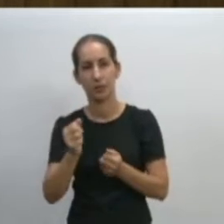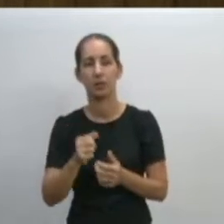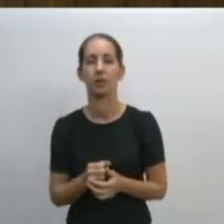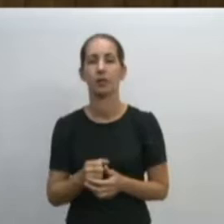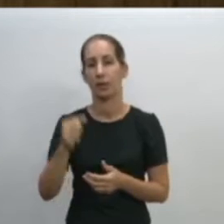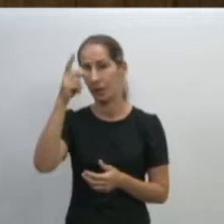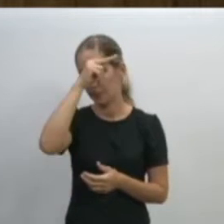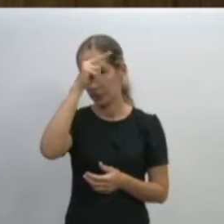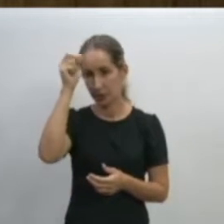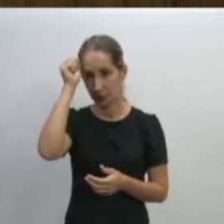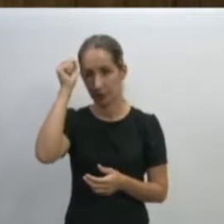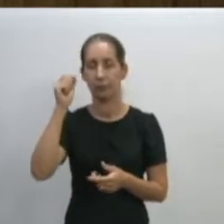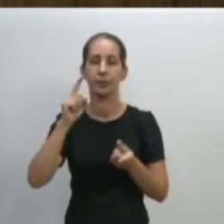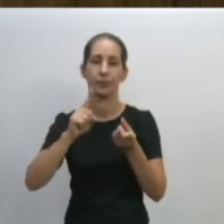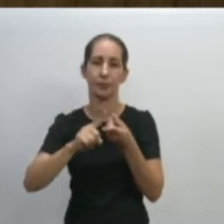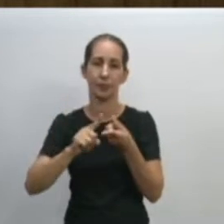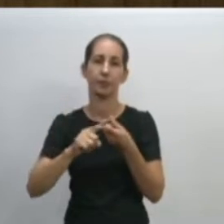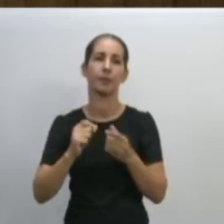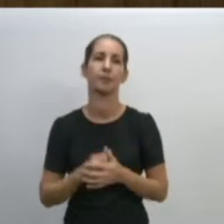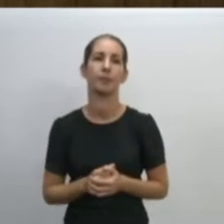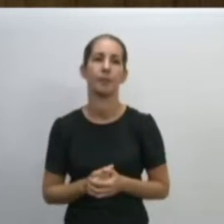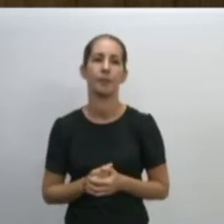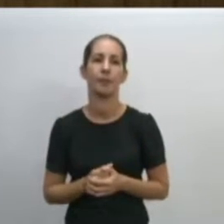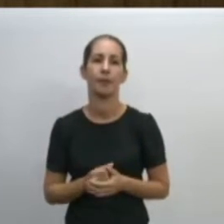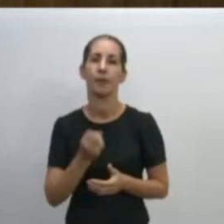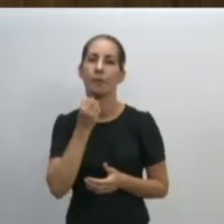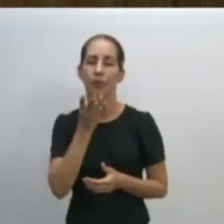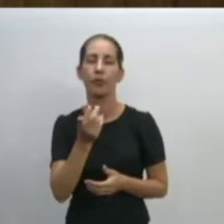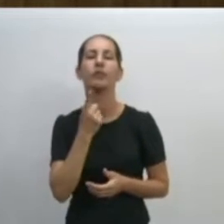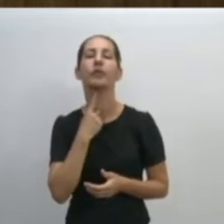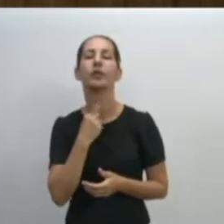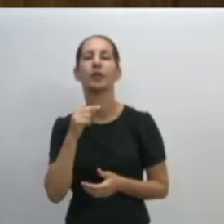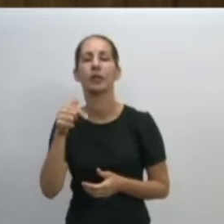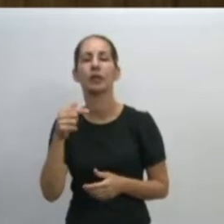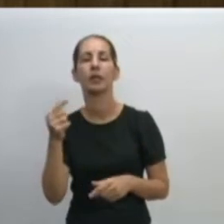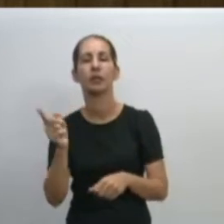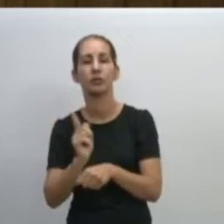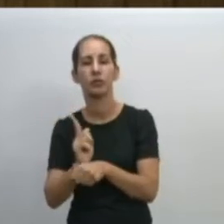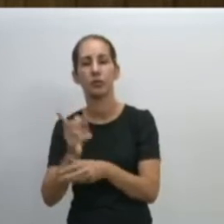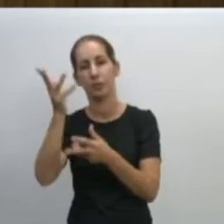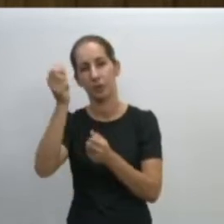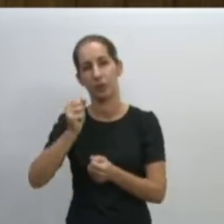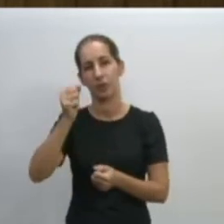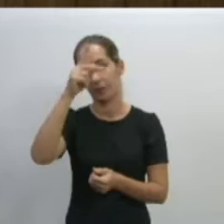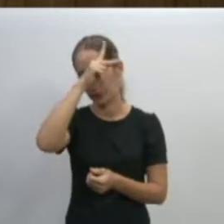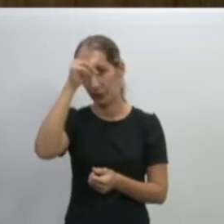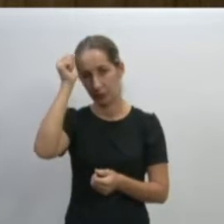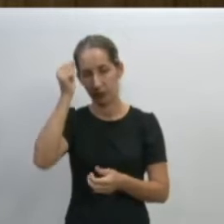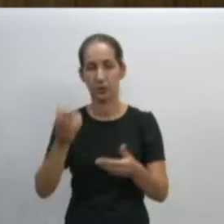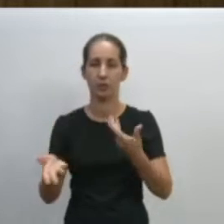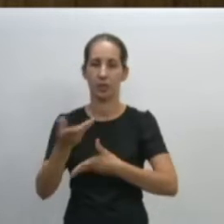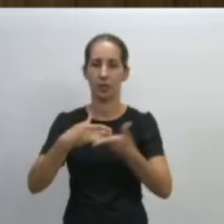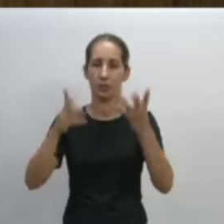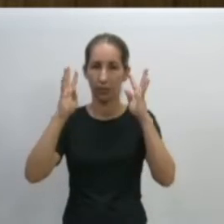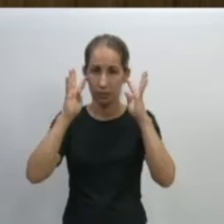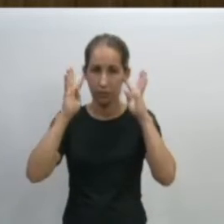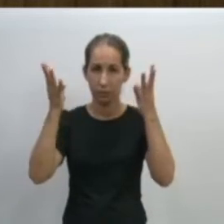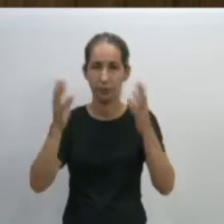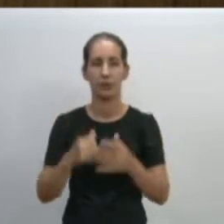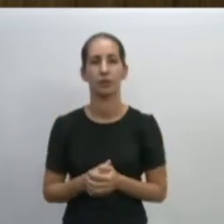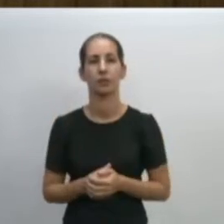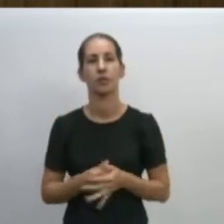no município, né, também a partir da boa vontade do gestor de poder implementar no município, trazendo soluções, né,